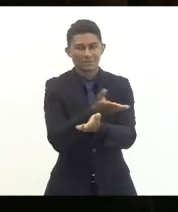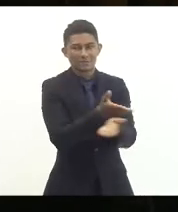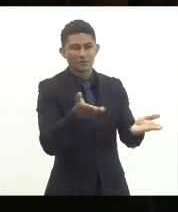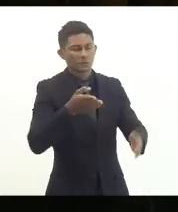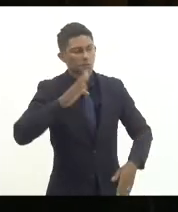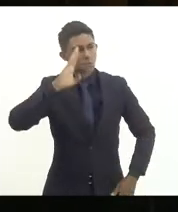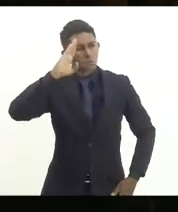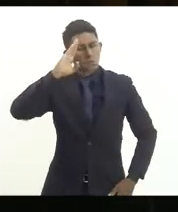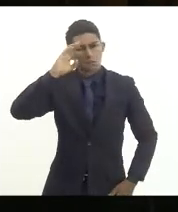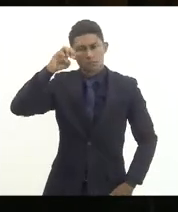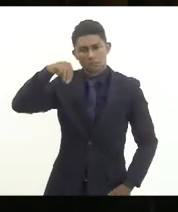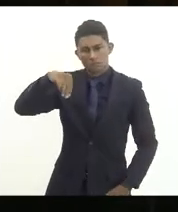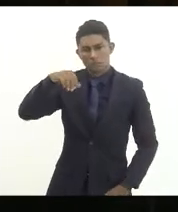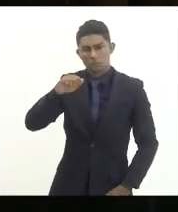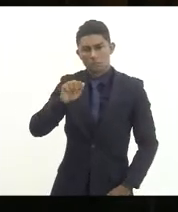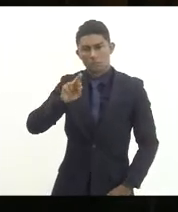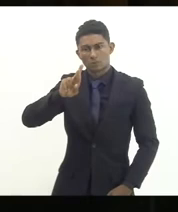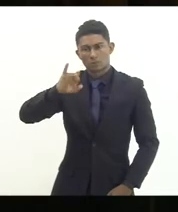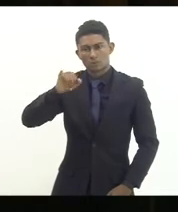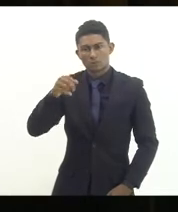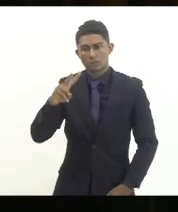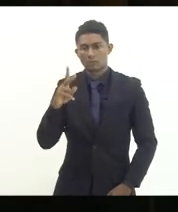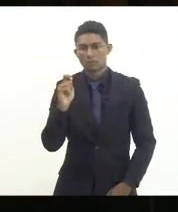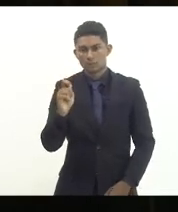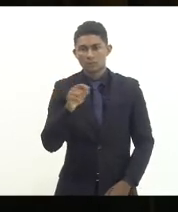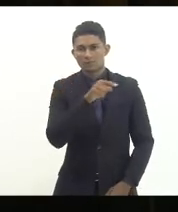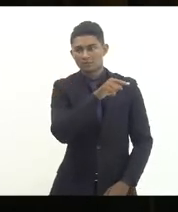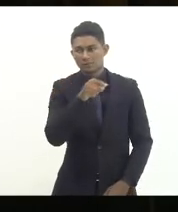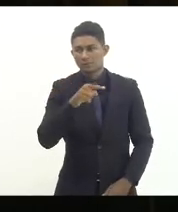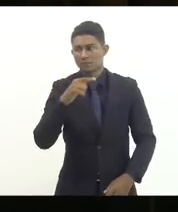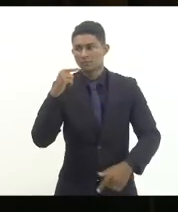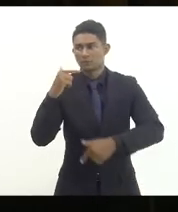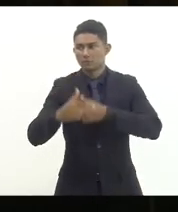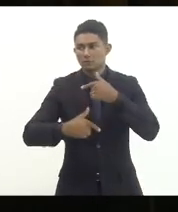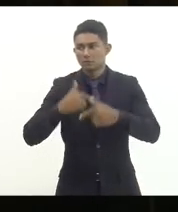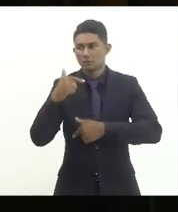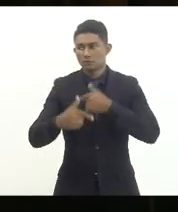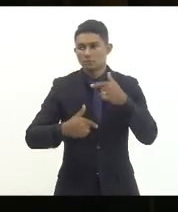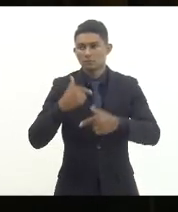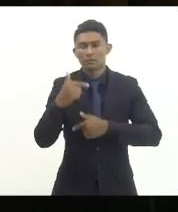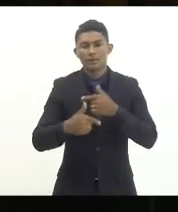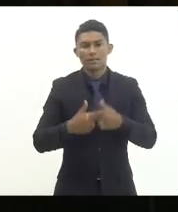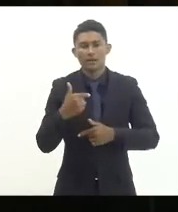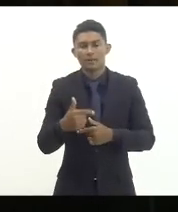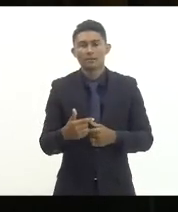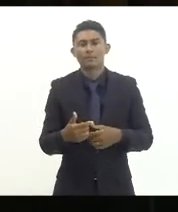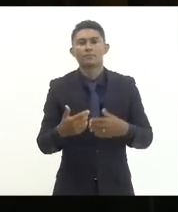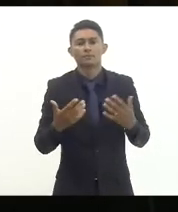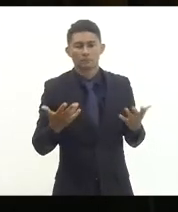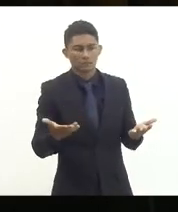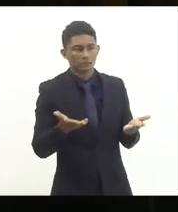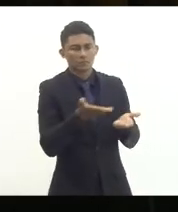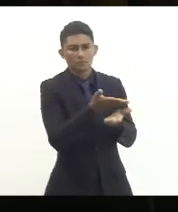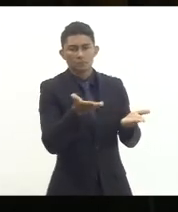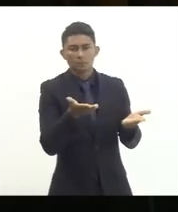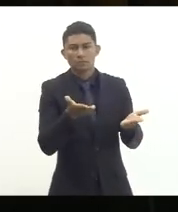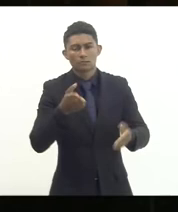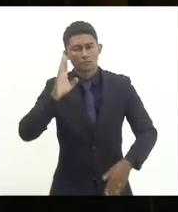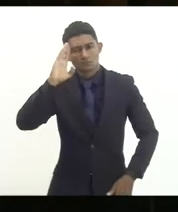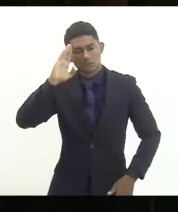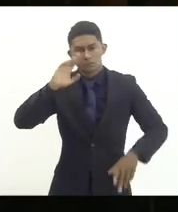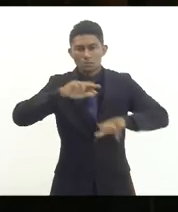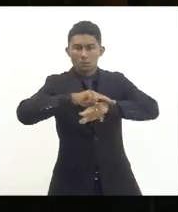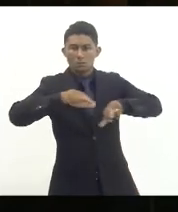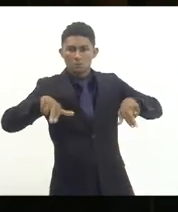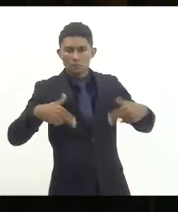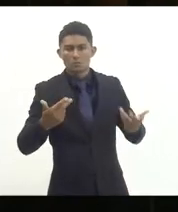houveram distinguido no exercício da profissão e, excepcionalmente, organizações militares e instituições